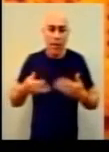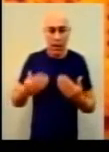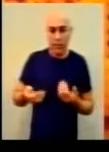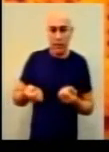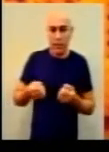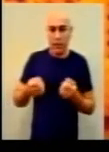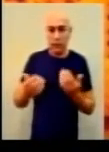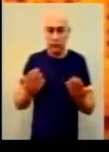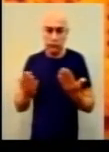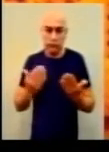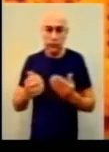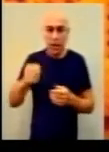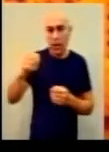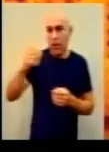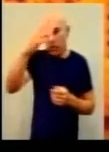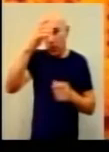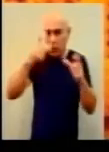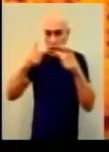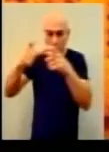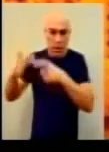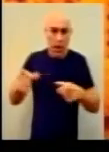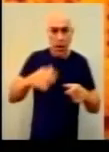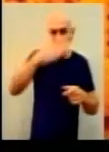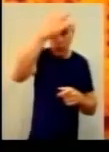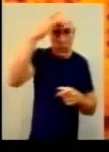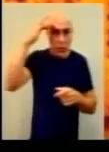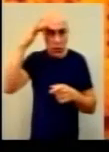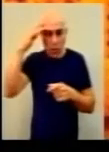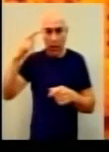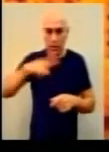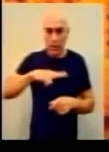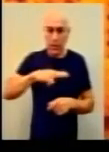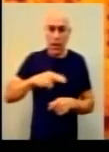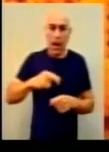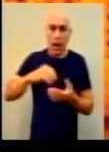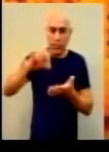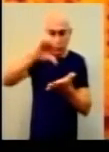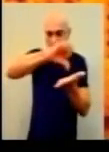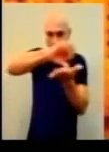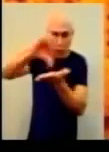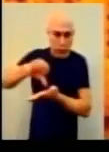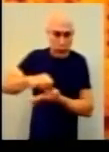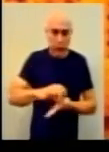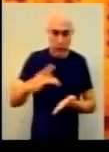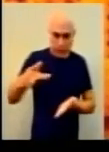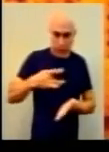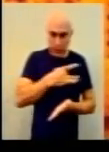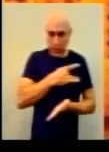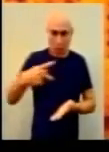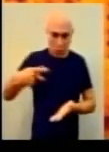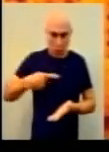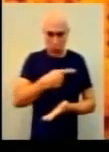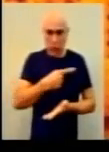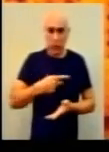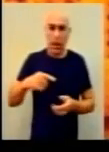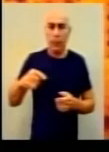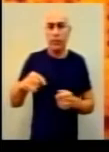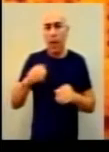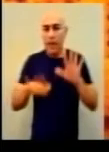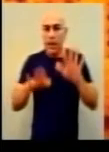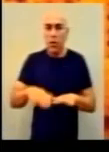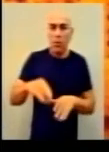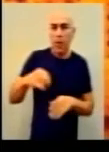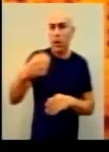serviço de saúde público que a gente tenha nas UPAs, esses podem estar demorando sim de 4 a 5 dias, porque